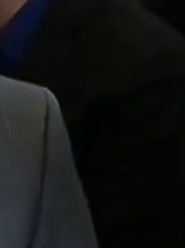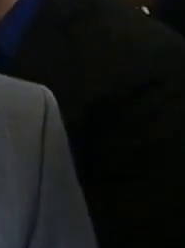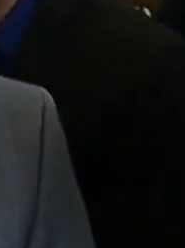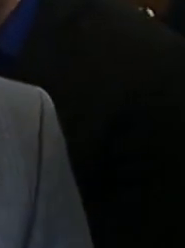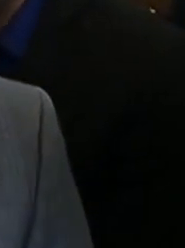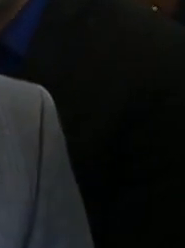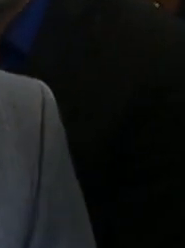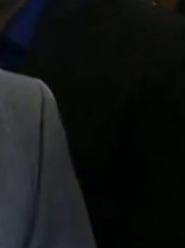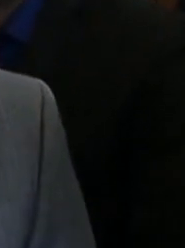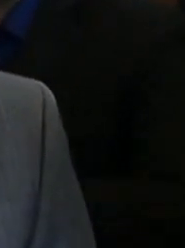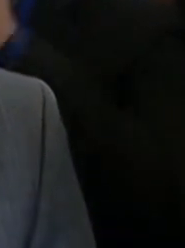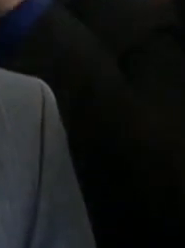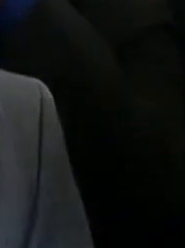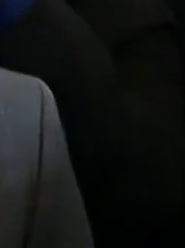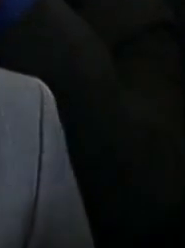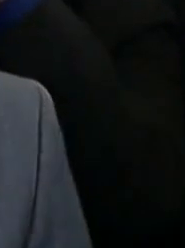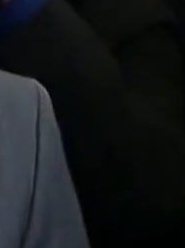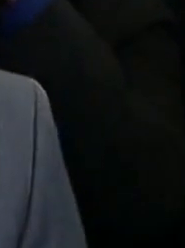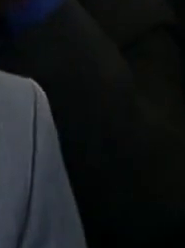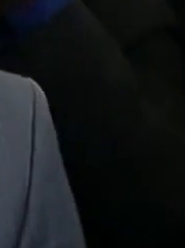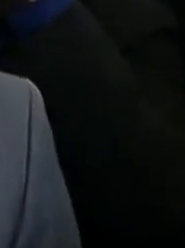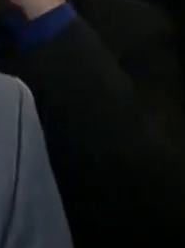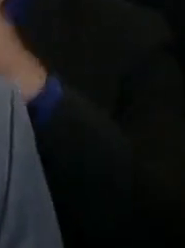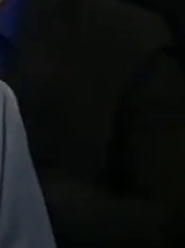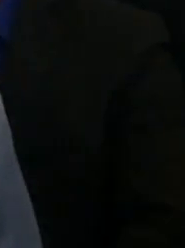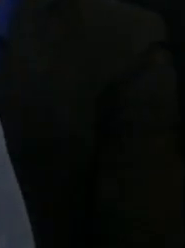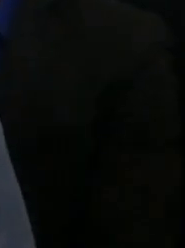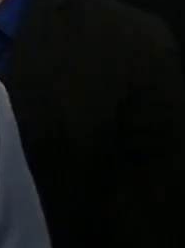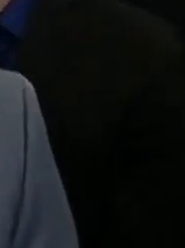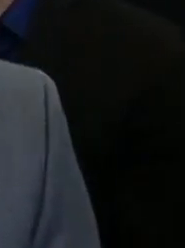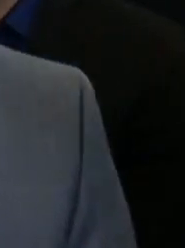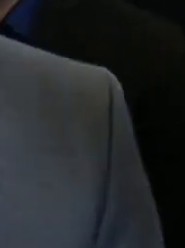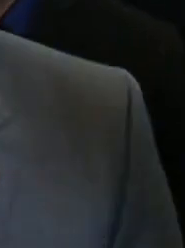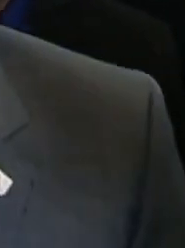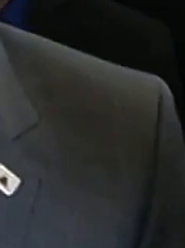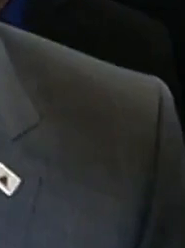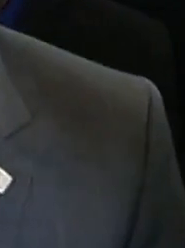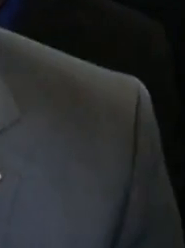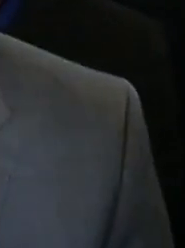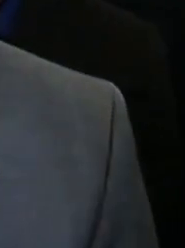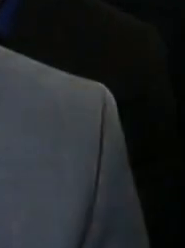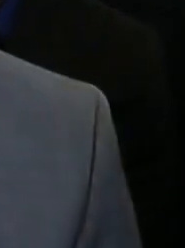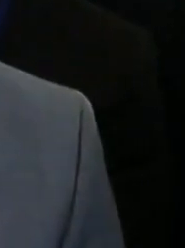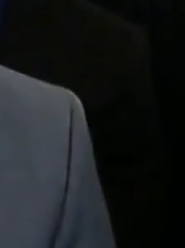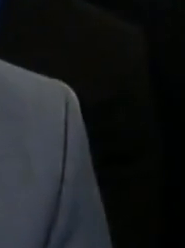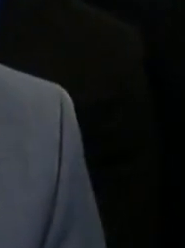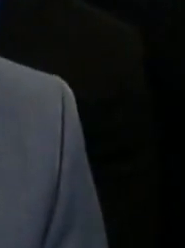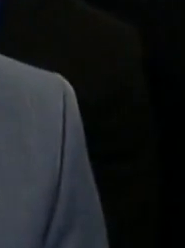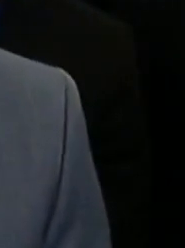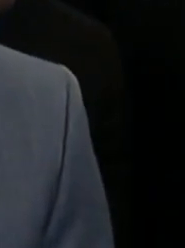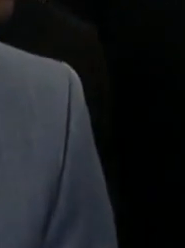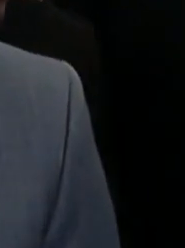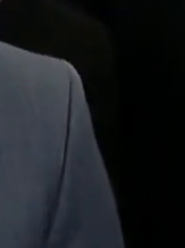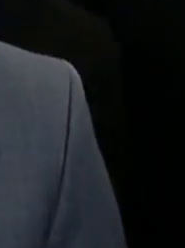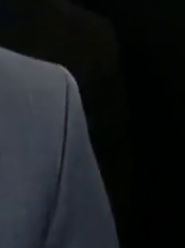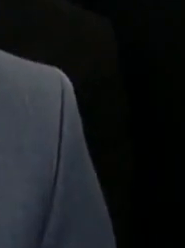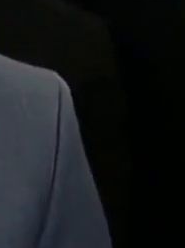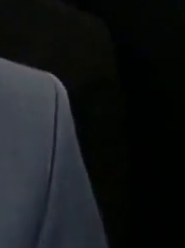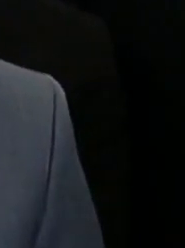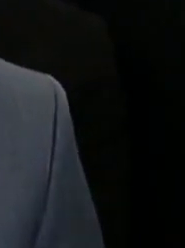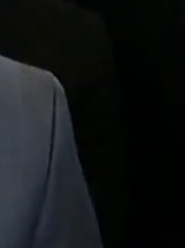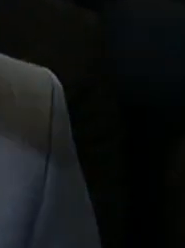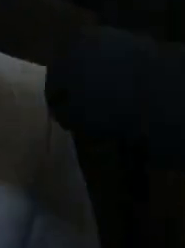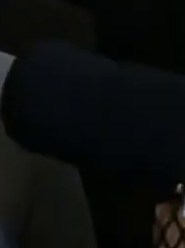Executivo nesse momento que é muito difícil para Minas Gerais? Boa tarde para o senhor. Eu tenho plena certeza e estou